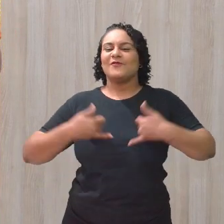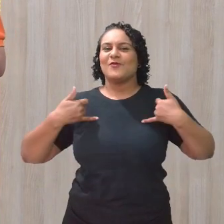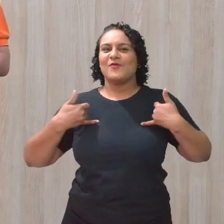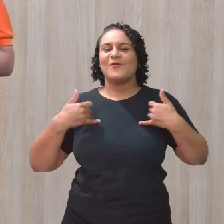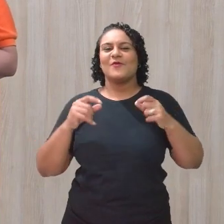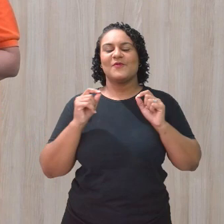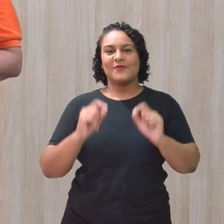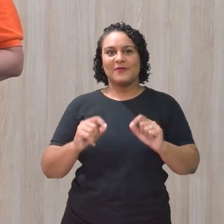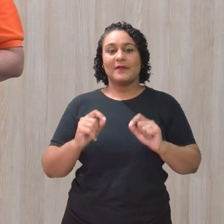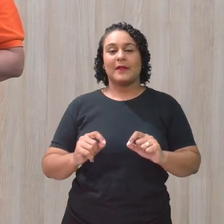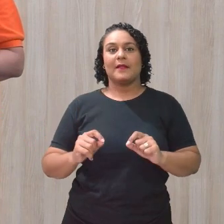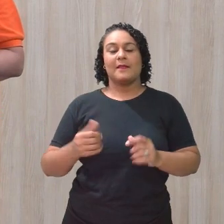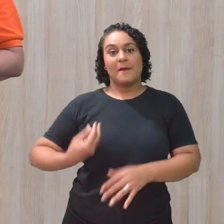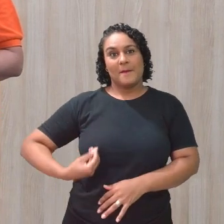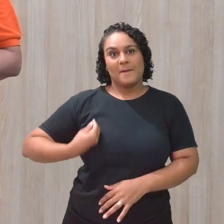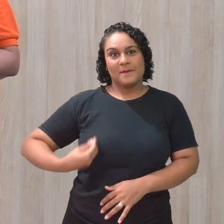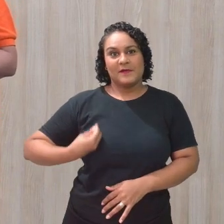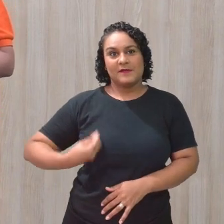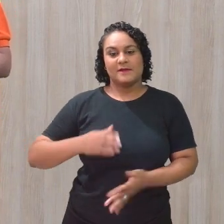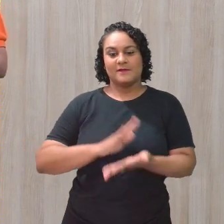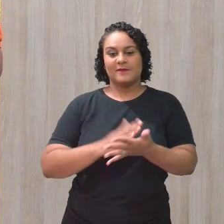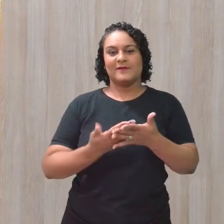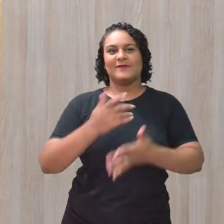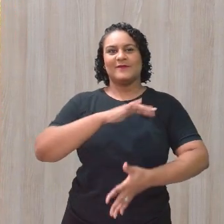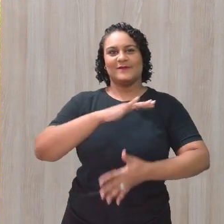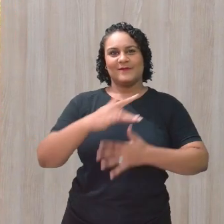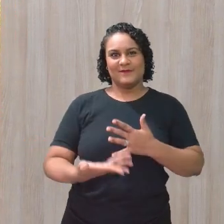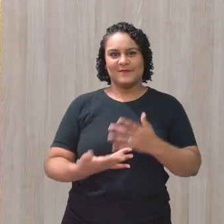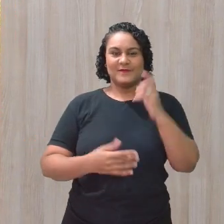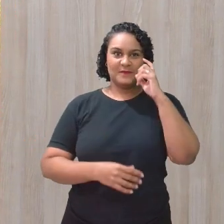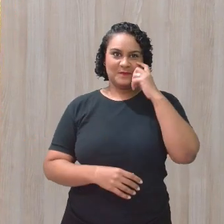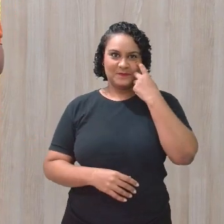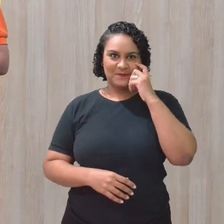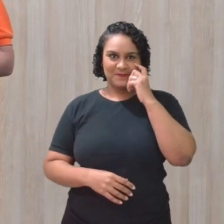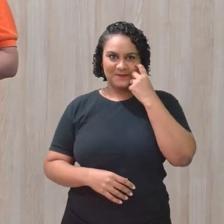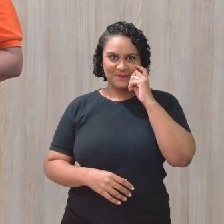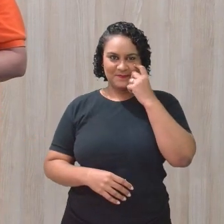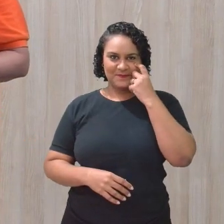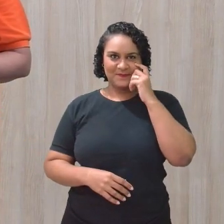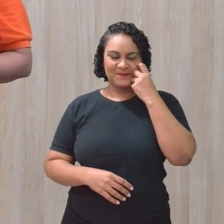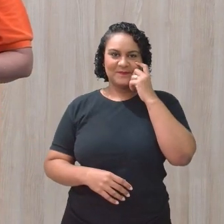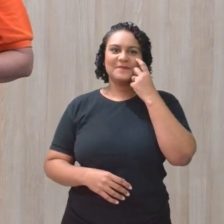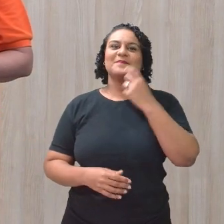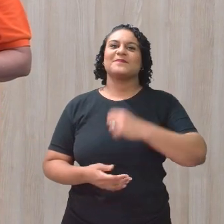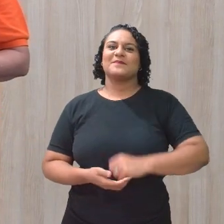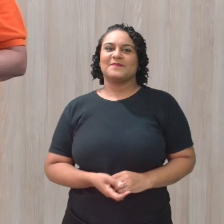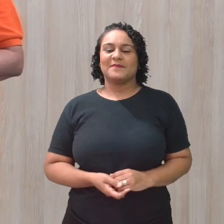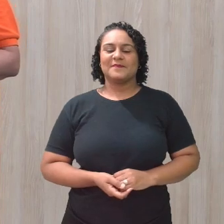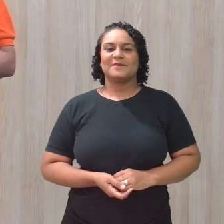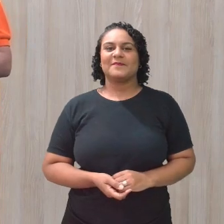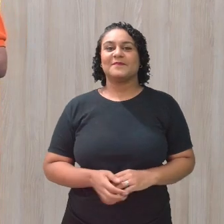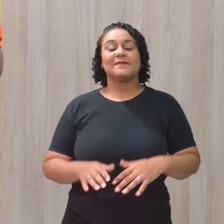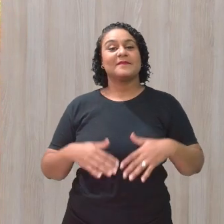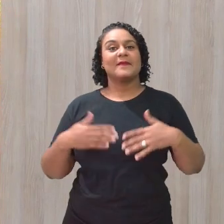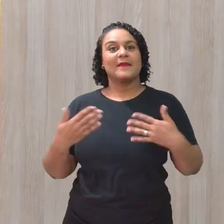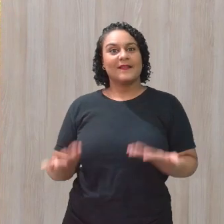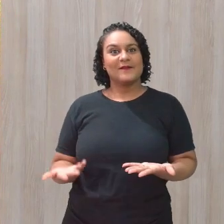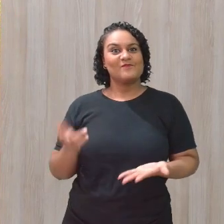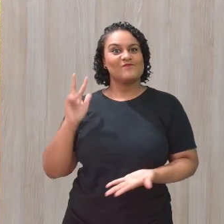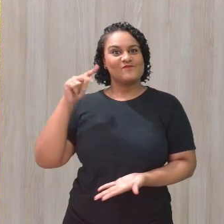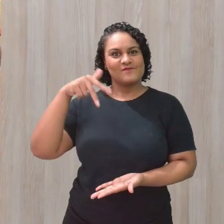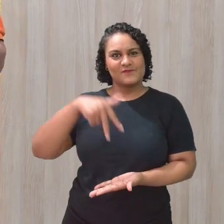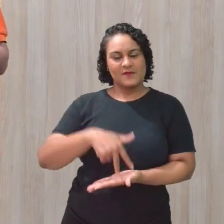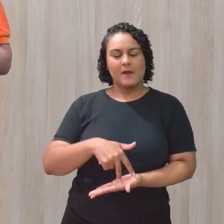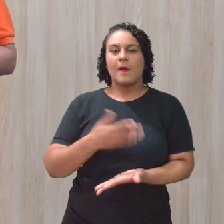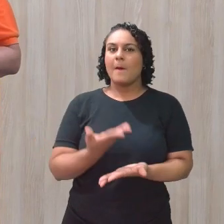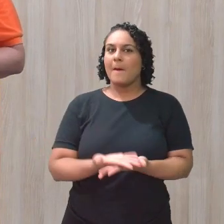comigo Elaine, a nossa intérprete de línguas e sinais. E aí estamos aqui